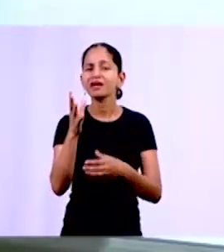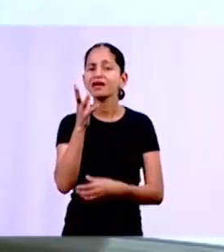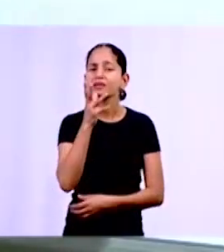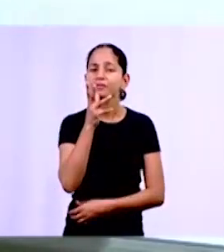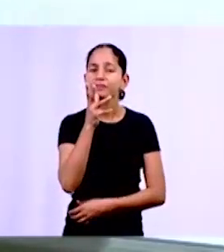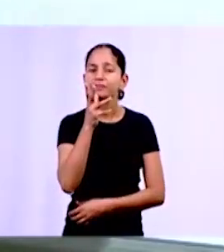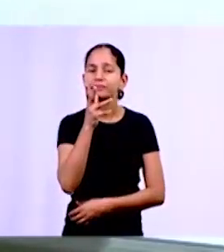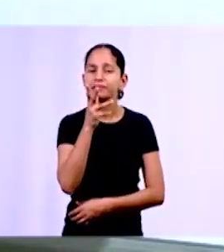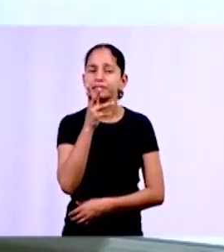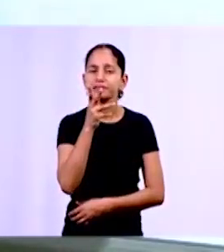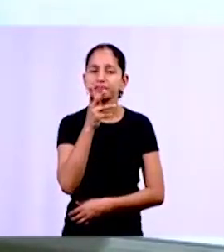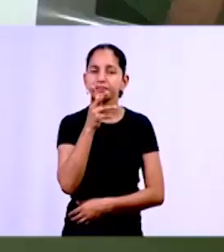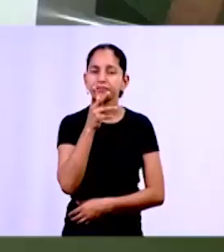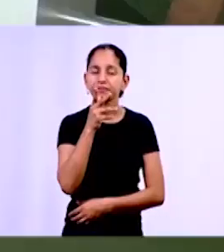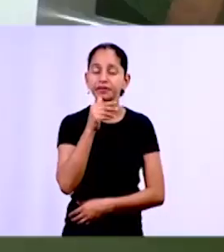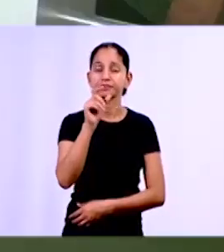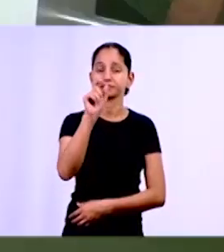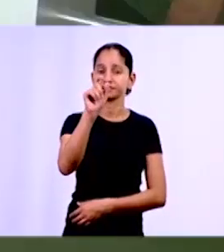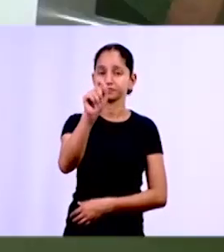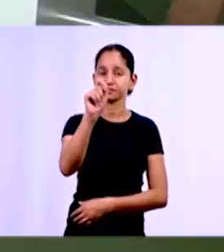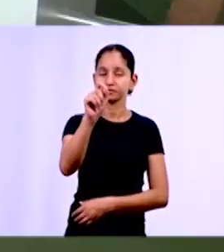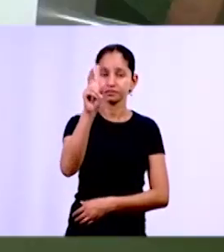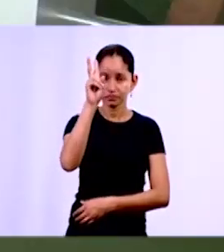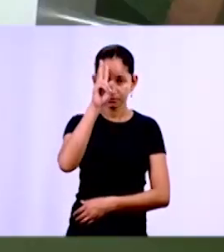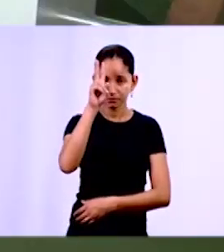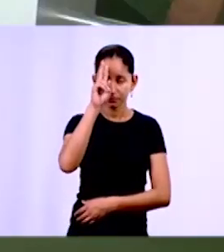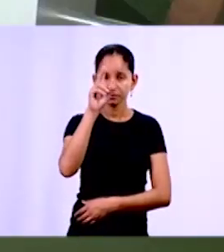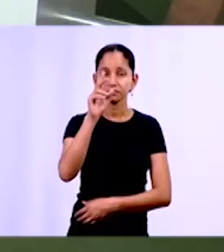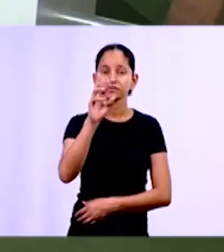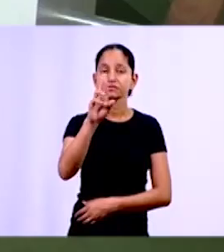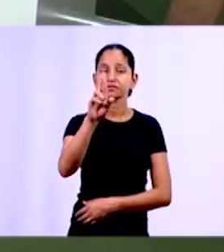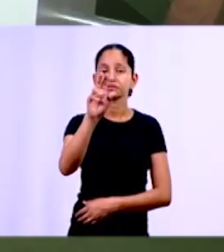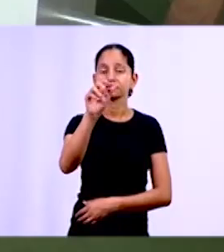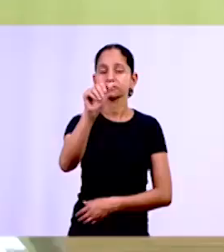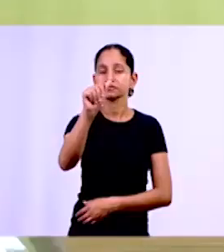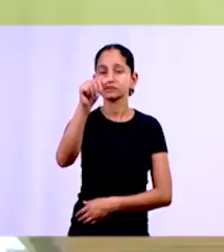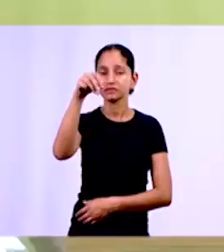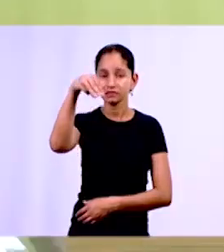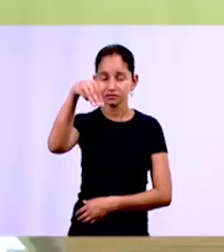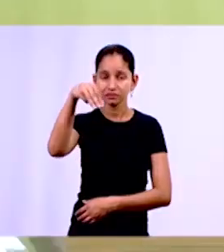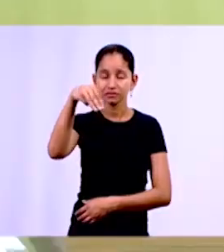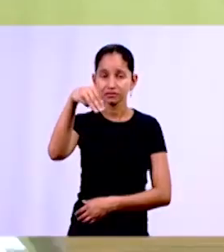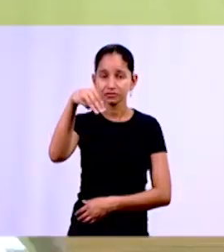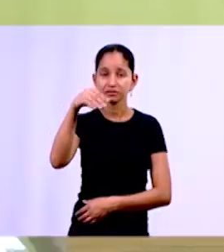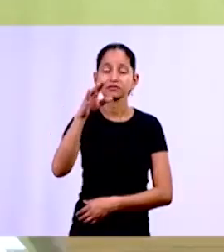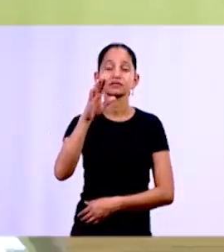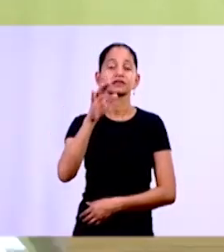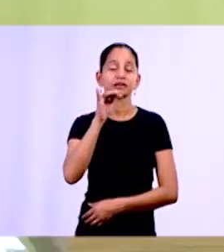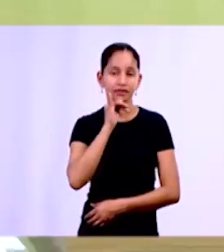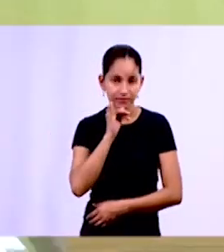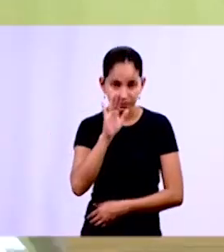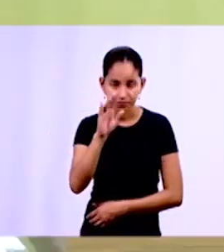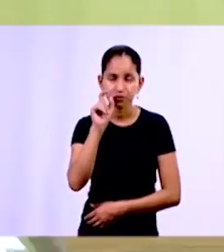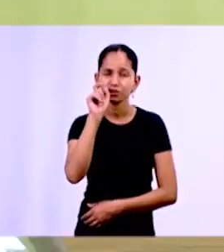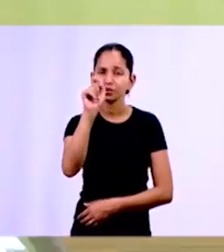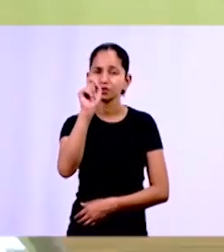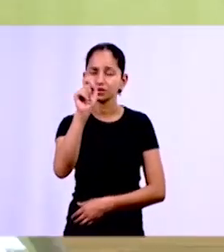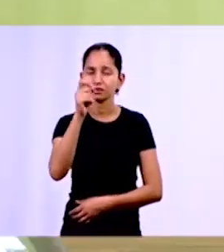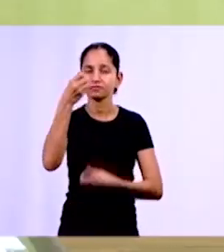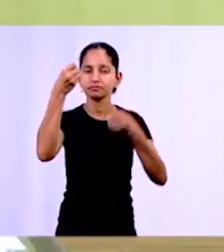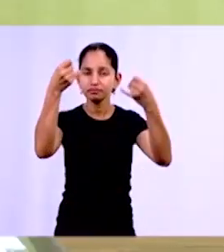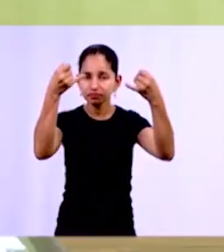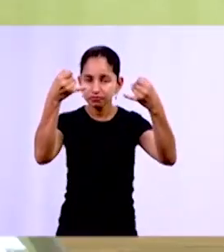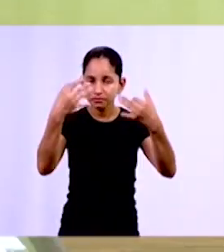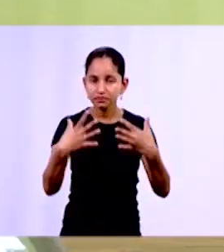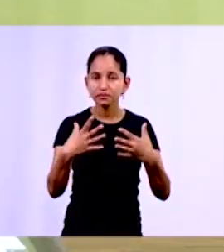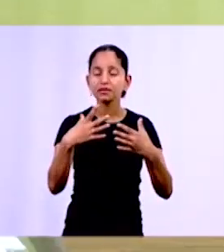lenta. Lembrando só, professor, que RAM significa memória de acesso aleatório. E a característica